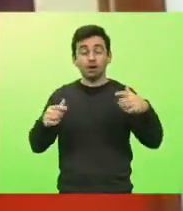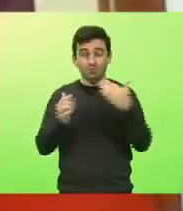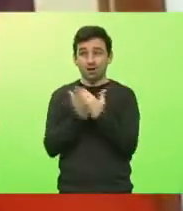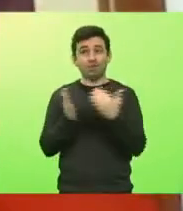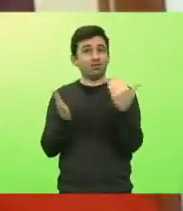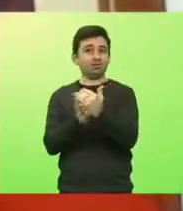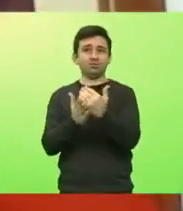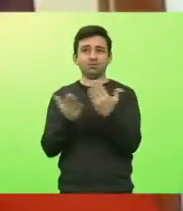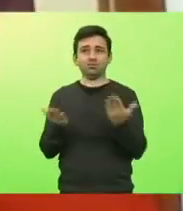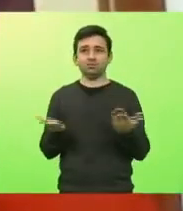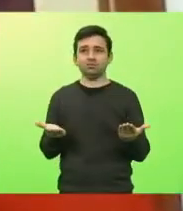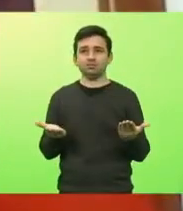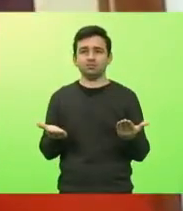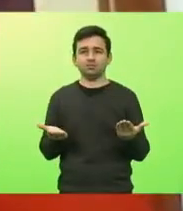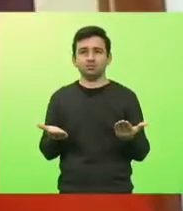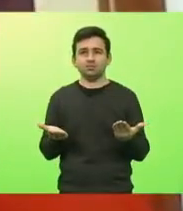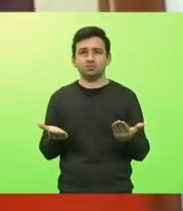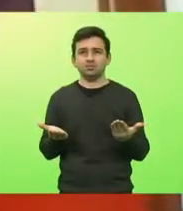tá?